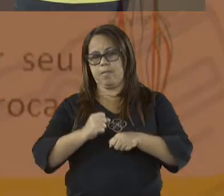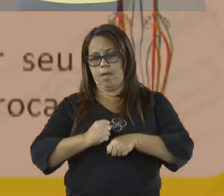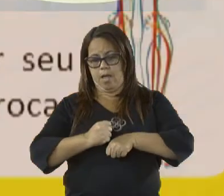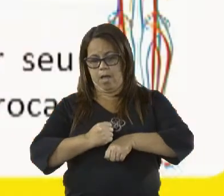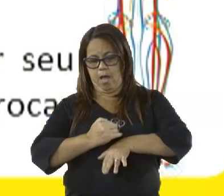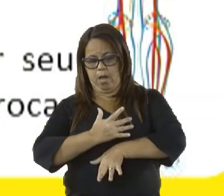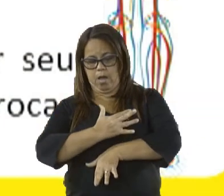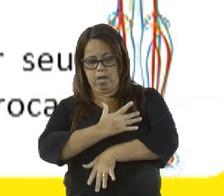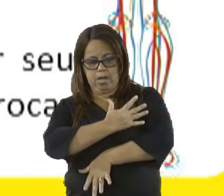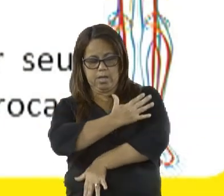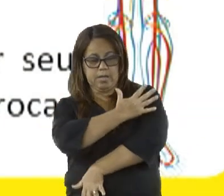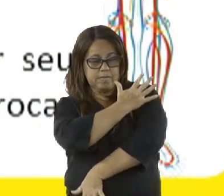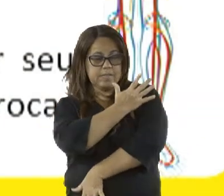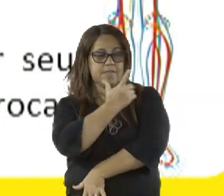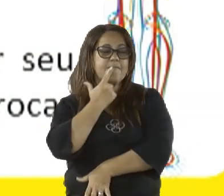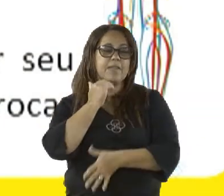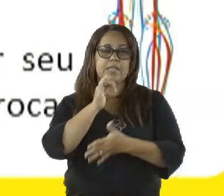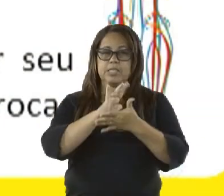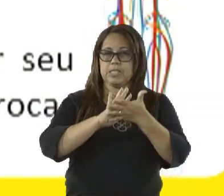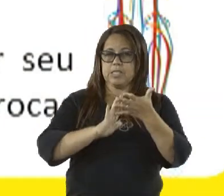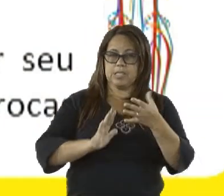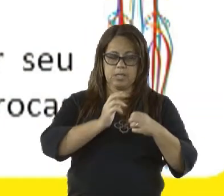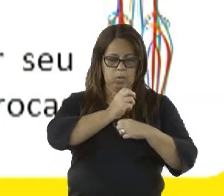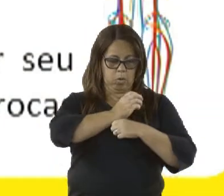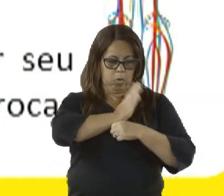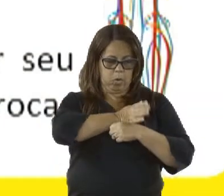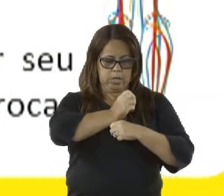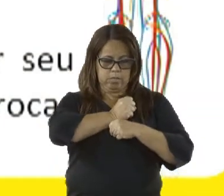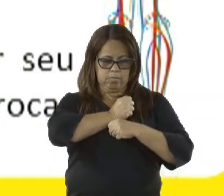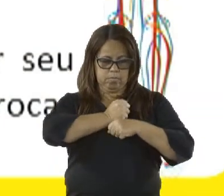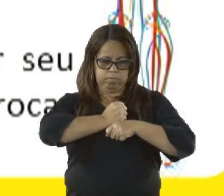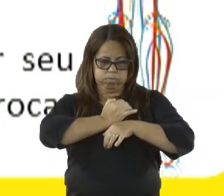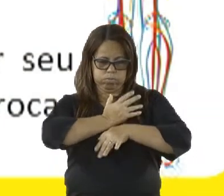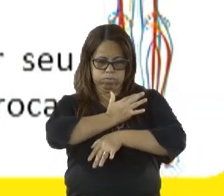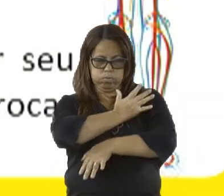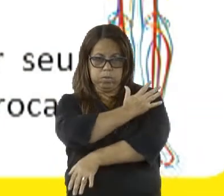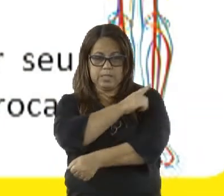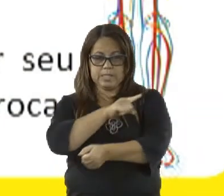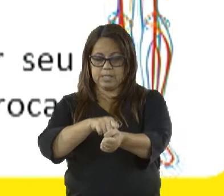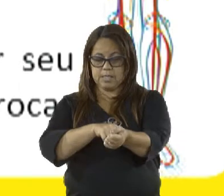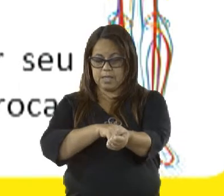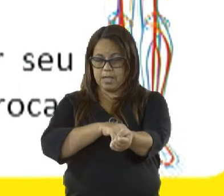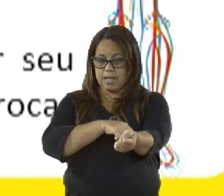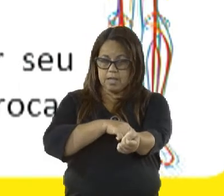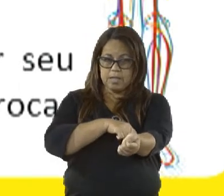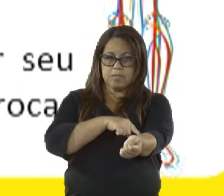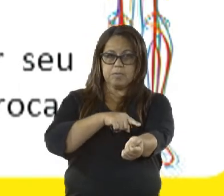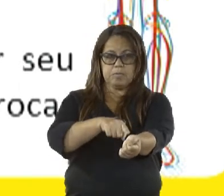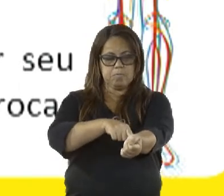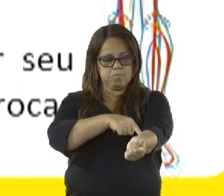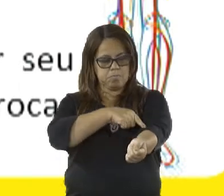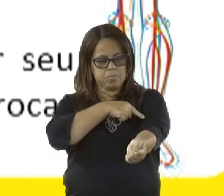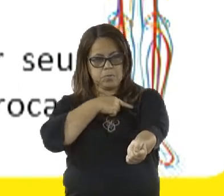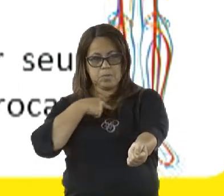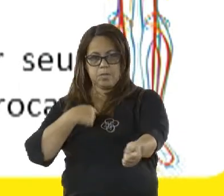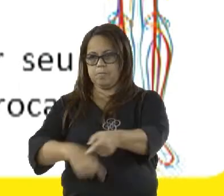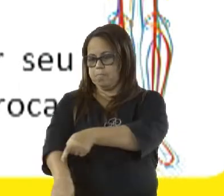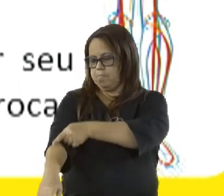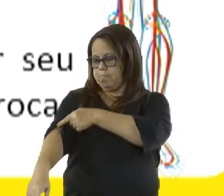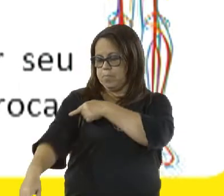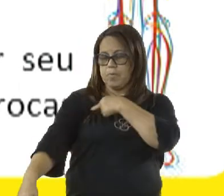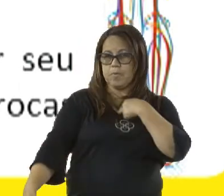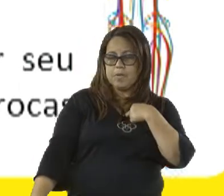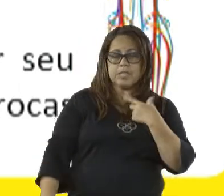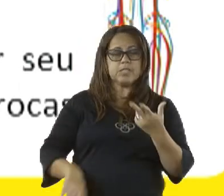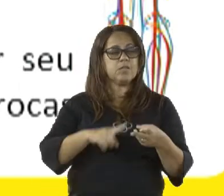são vasos por onde o sangue sai do coração. As veias são vasos por onde o sangue ele volta para o coração